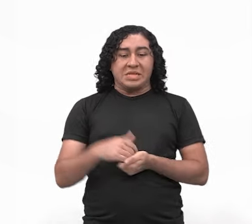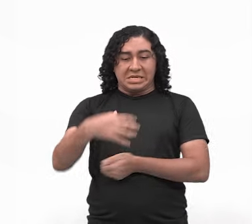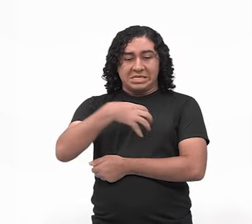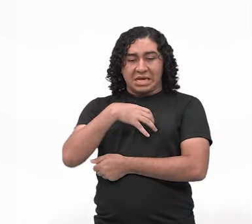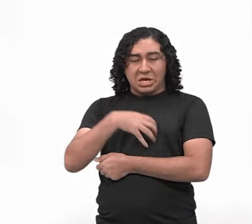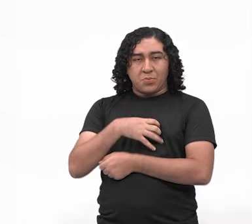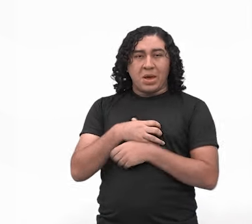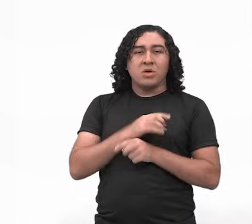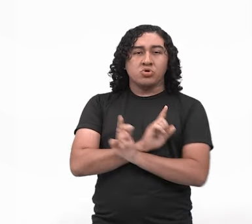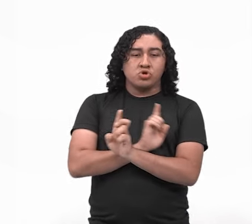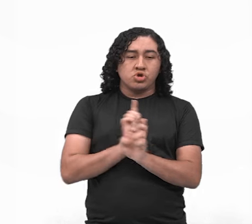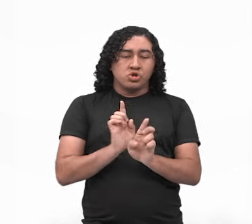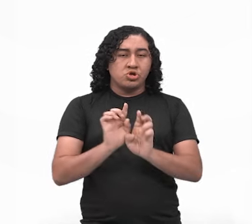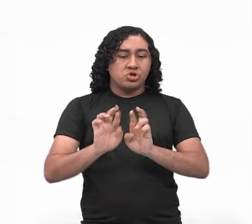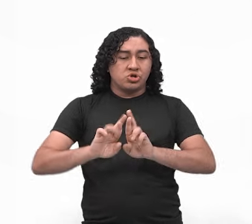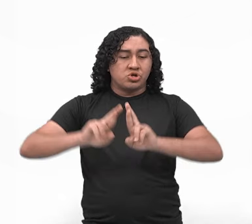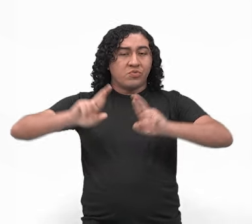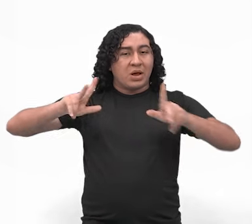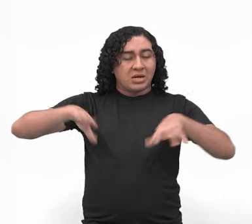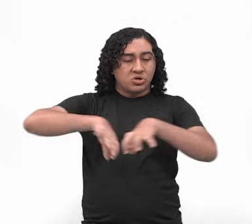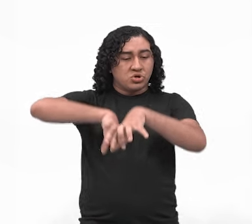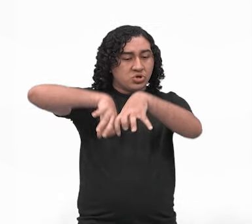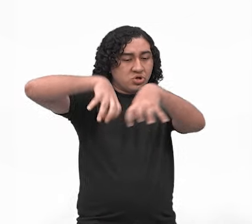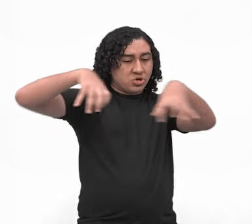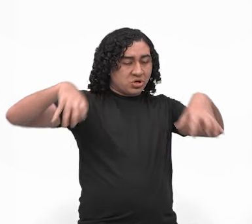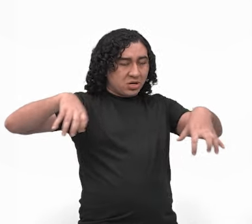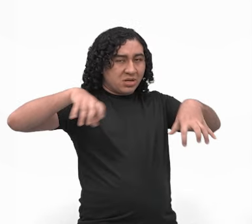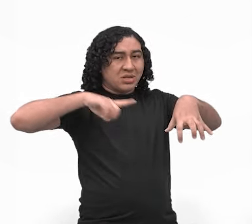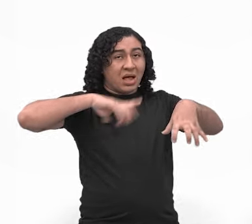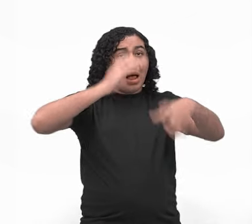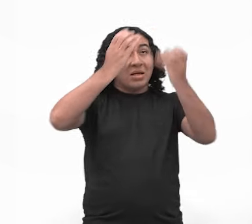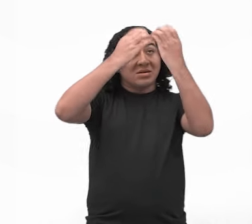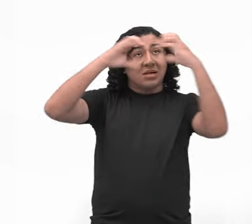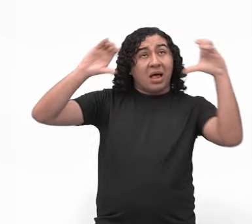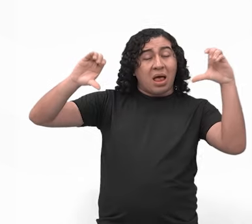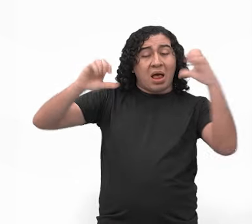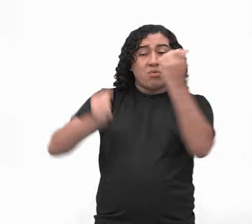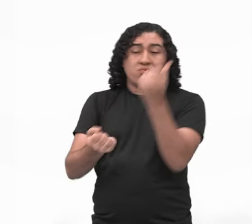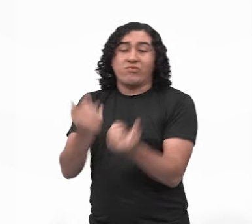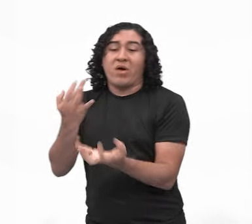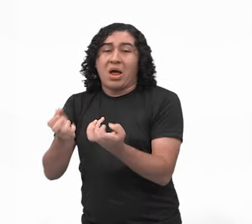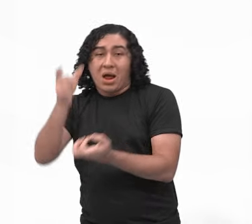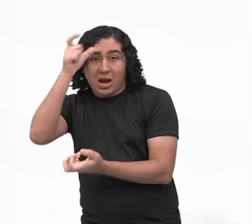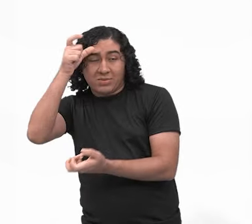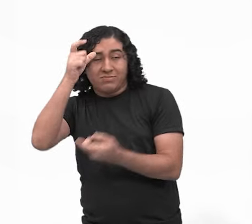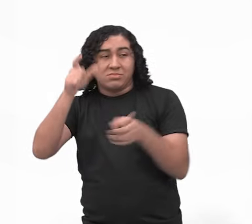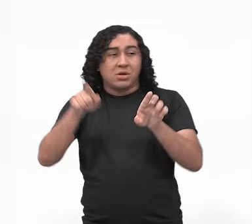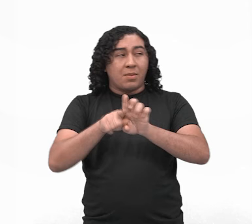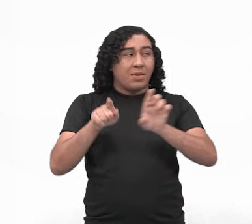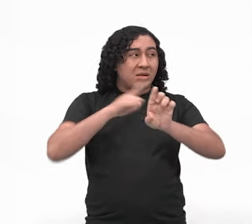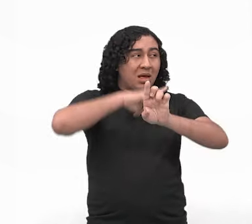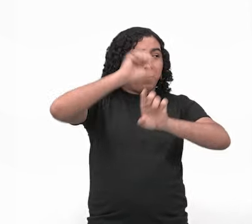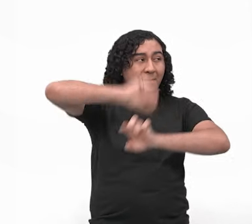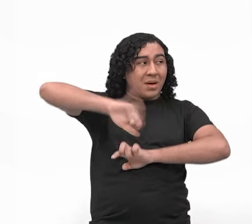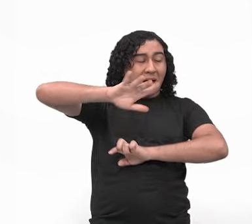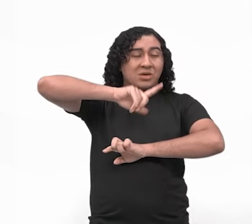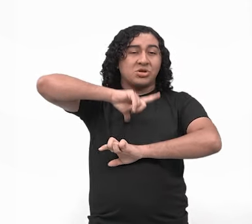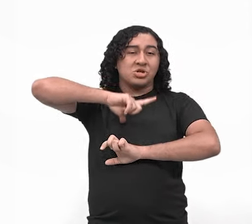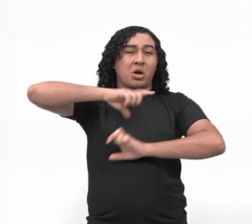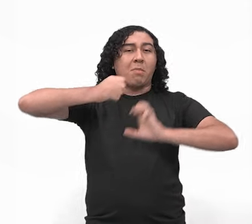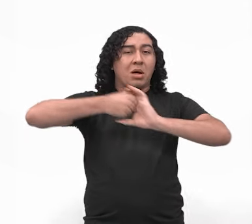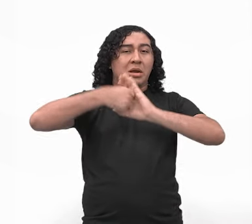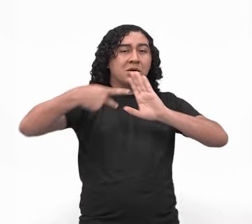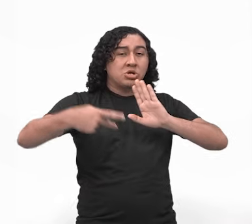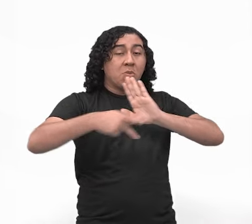sempre falei para vocês, que é aquilo, a questão do céu e inferno, as imagens trazendo uma carga de